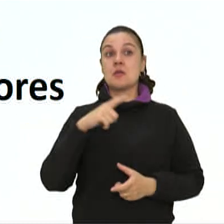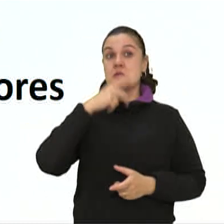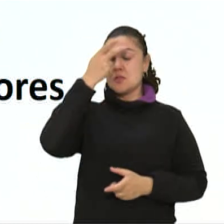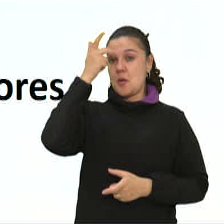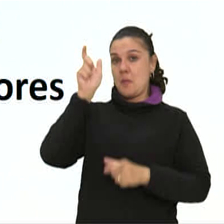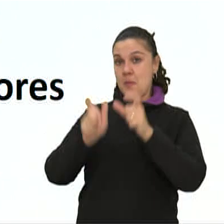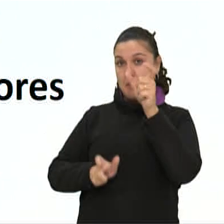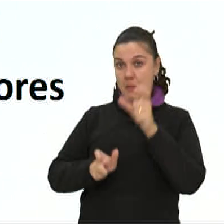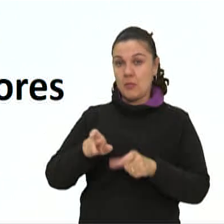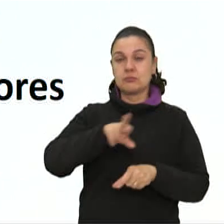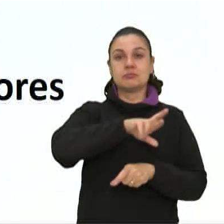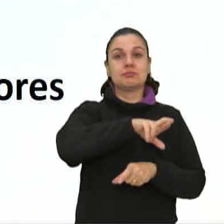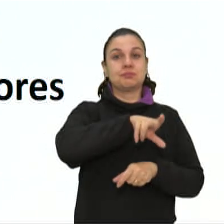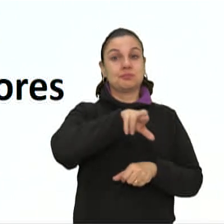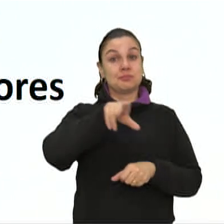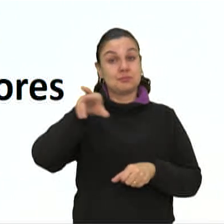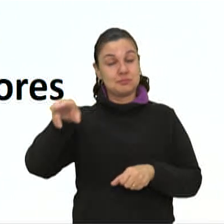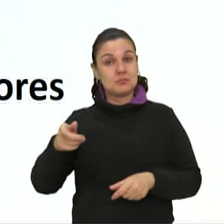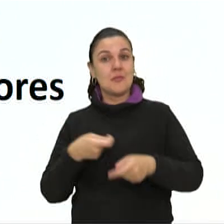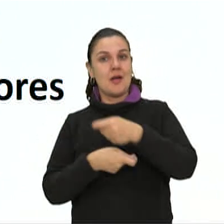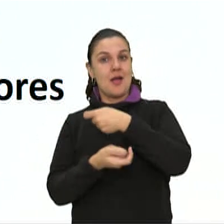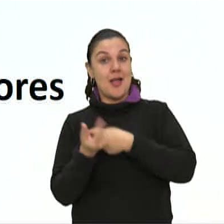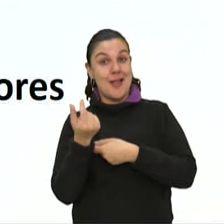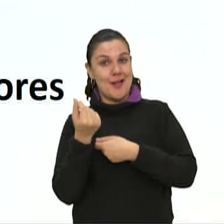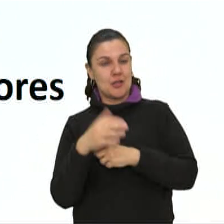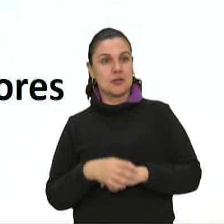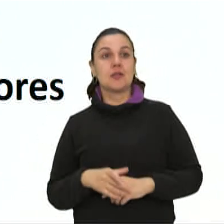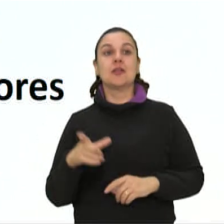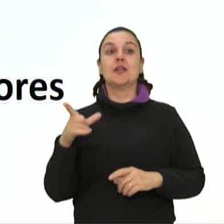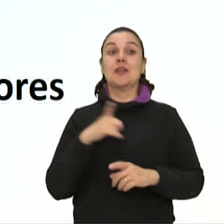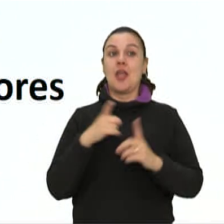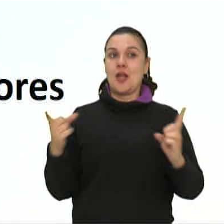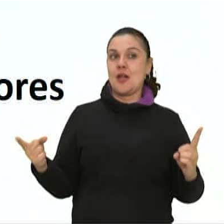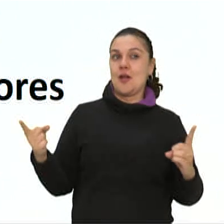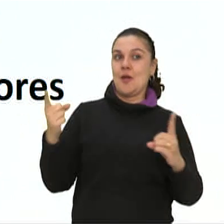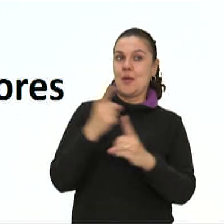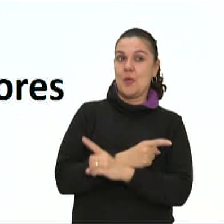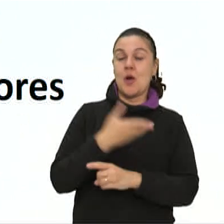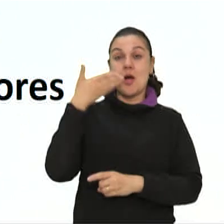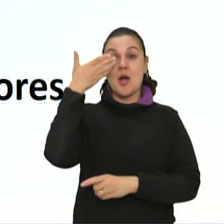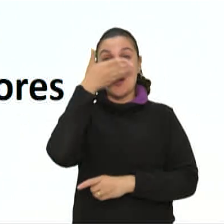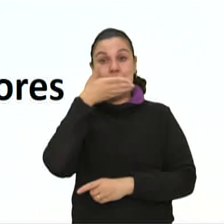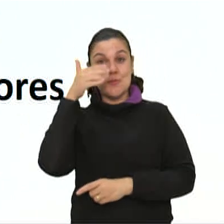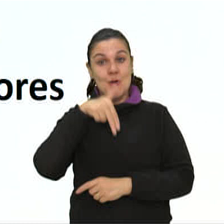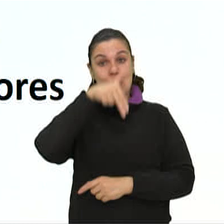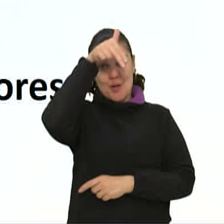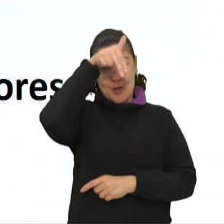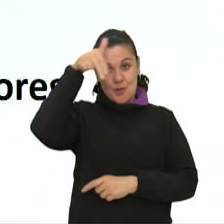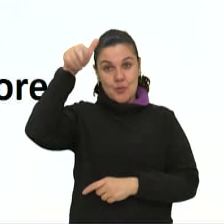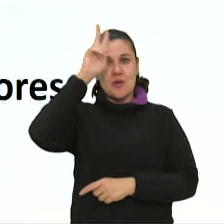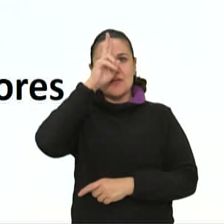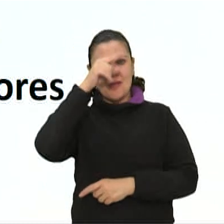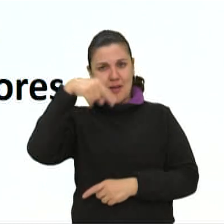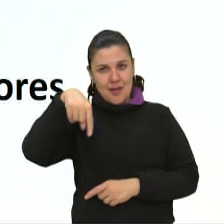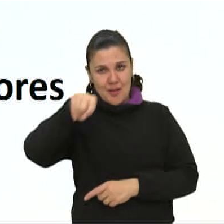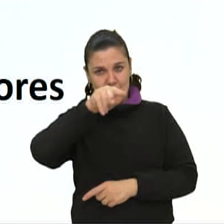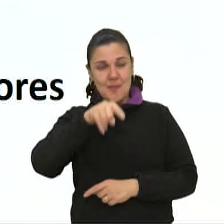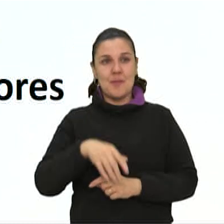pessoas de diferentes situações econômicas. Ao contrário da sociedade açucareira do Nordeste.